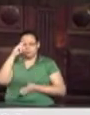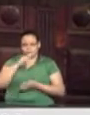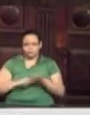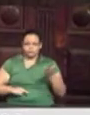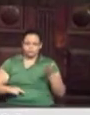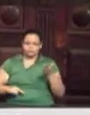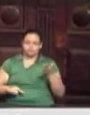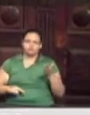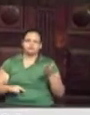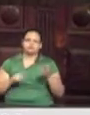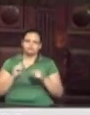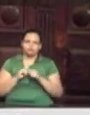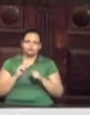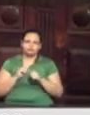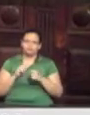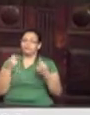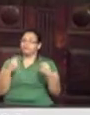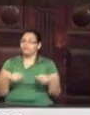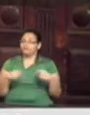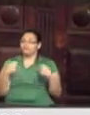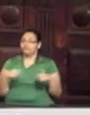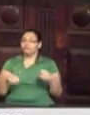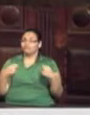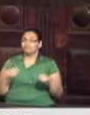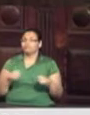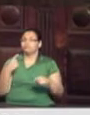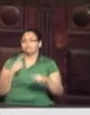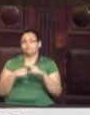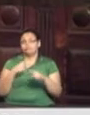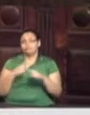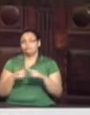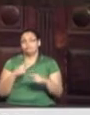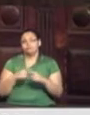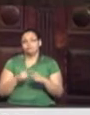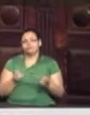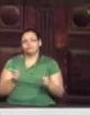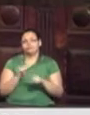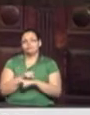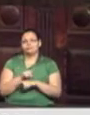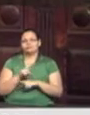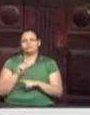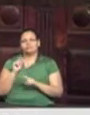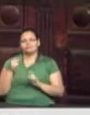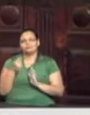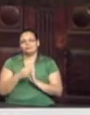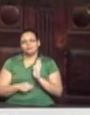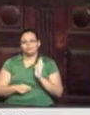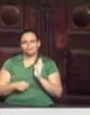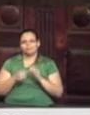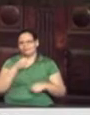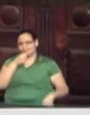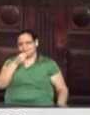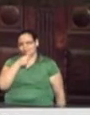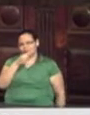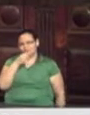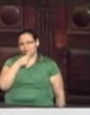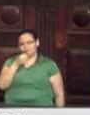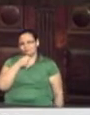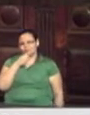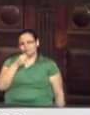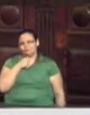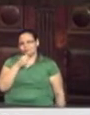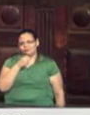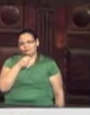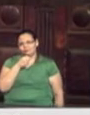documentadas, se fazem necessários, porque, ao contrário da matéria jornalística, que